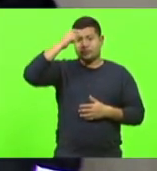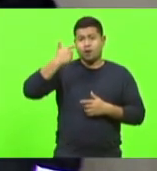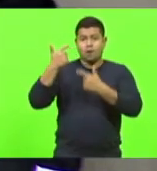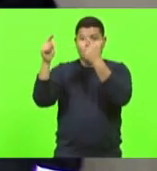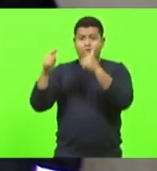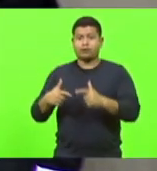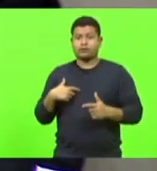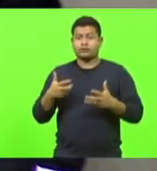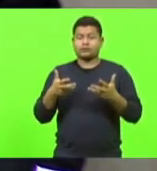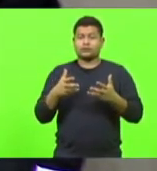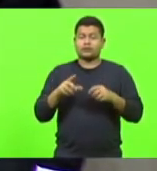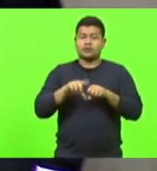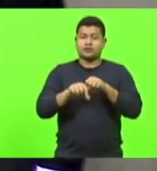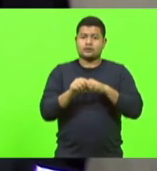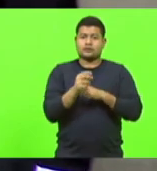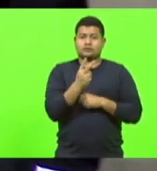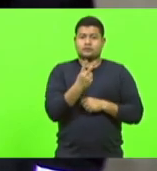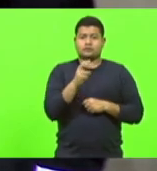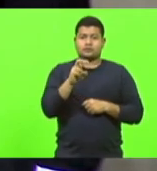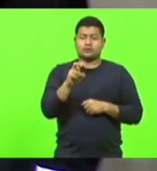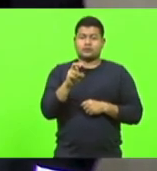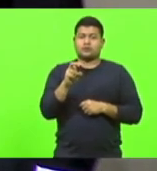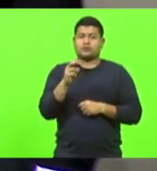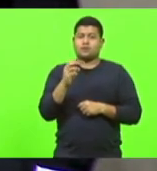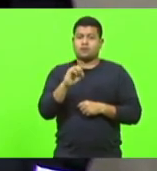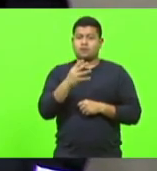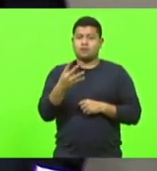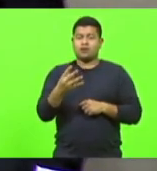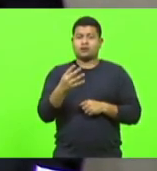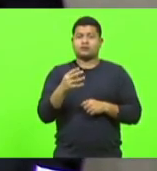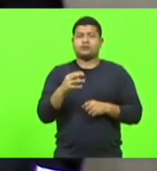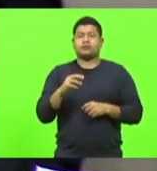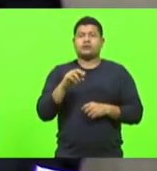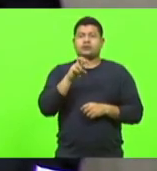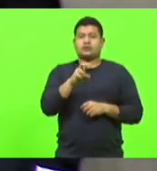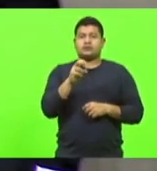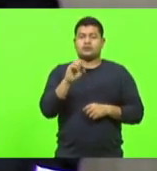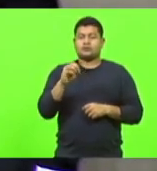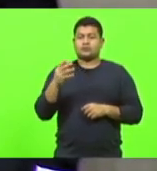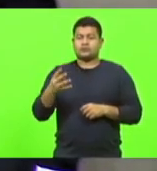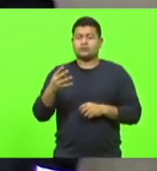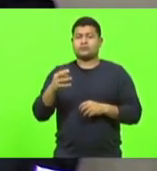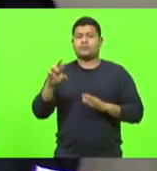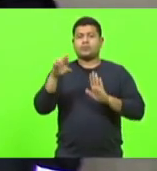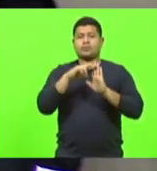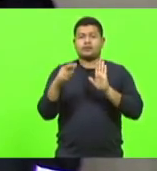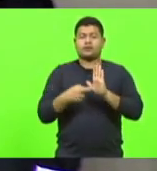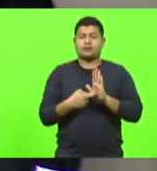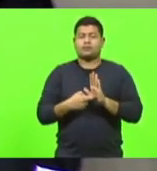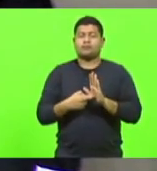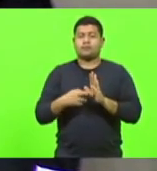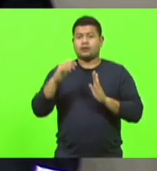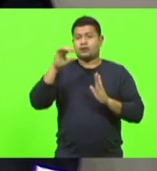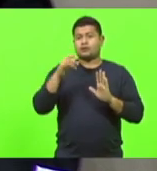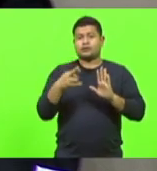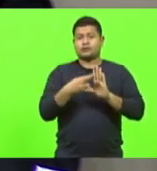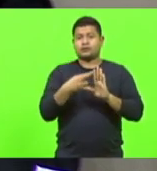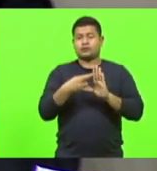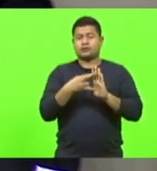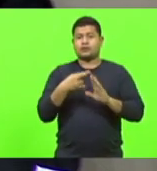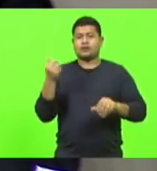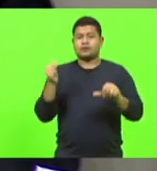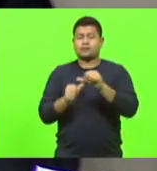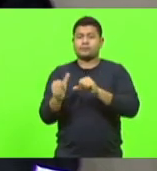requer nos termos do artigo 204 234 Regimento Interno votação em separado da emenda modificativa de autoria do deputado